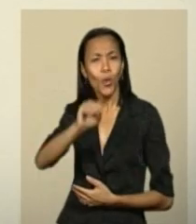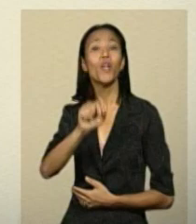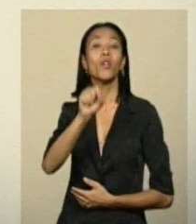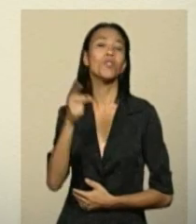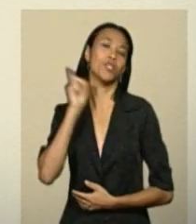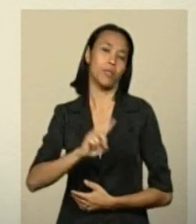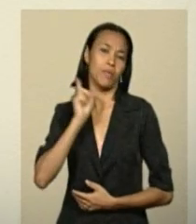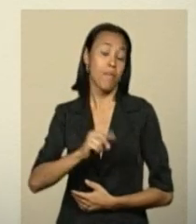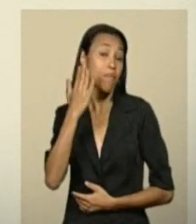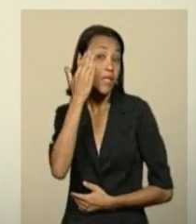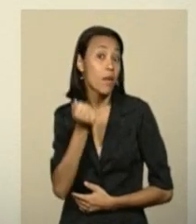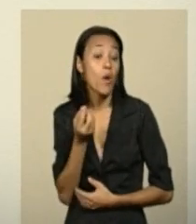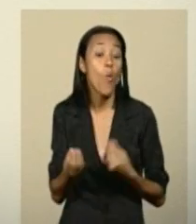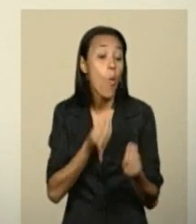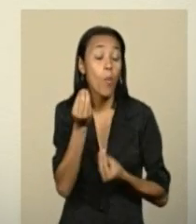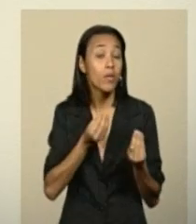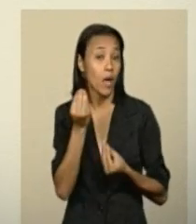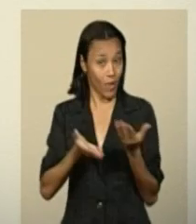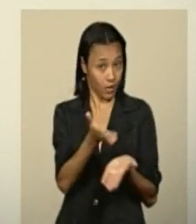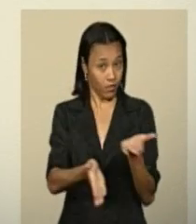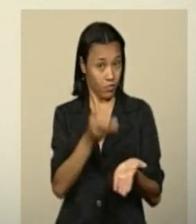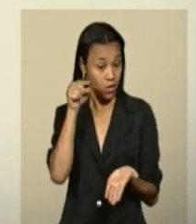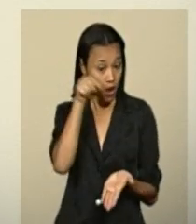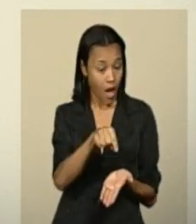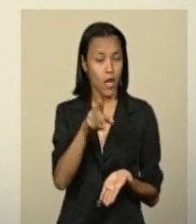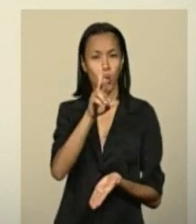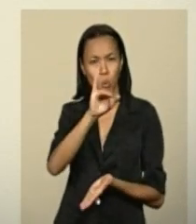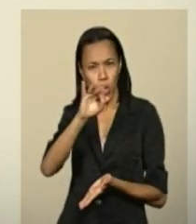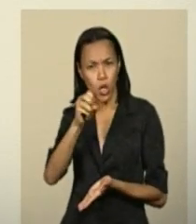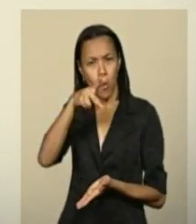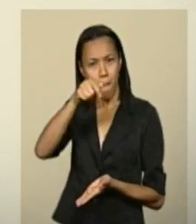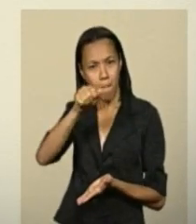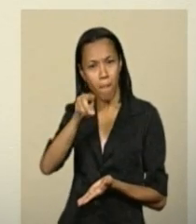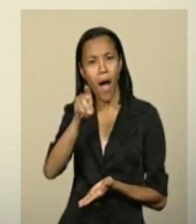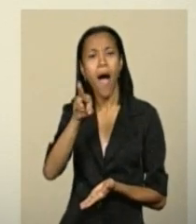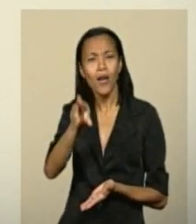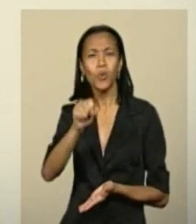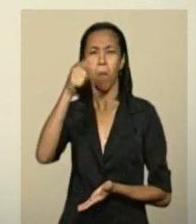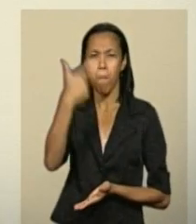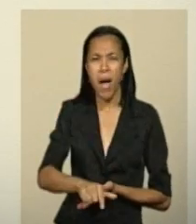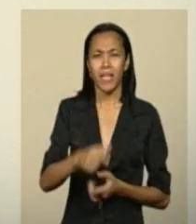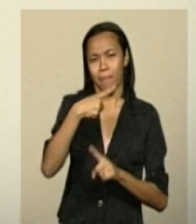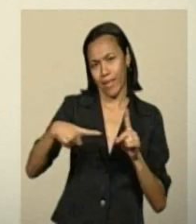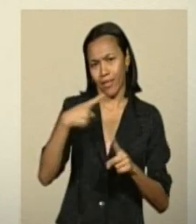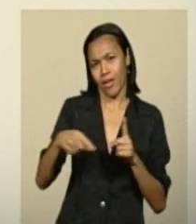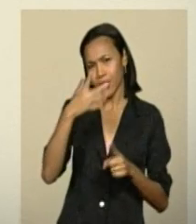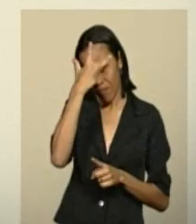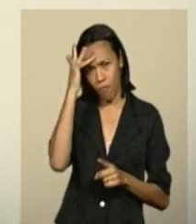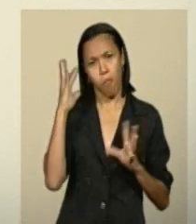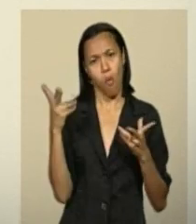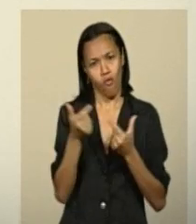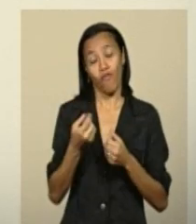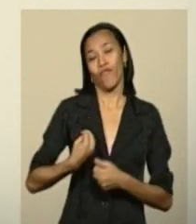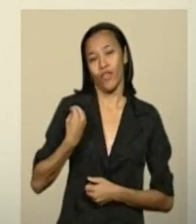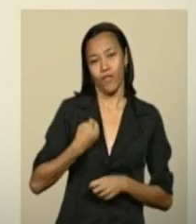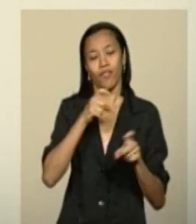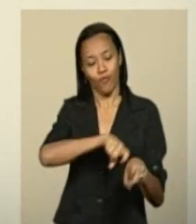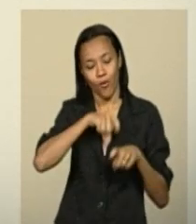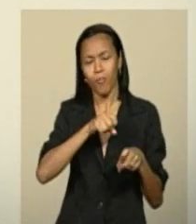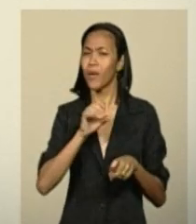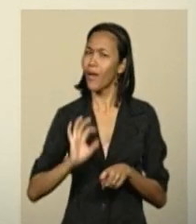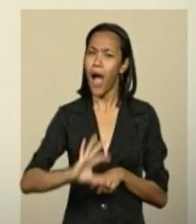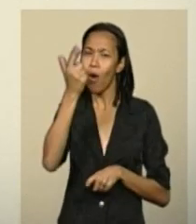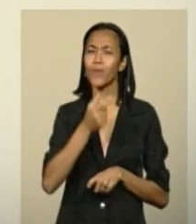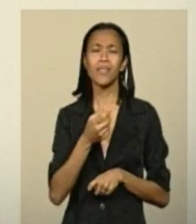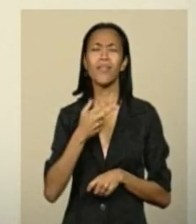Como está o atendimento à população em Rio Pardo mais da metade da população vive no campo como ocorre em vários